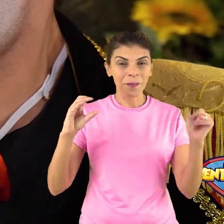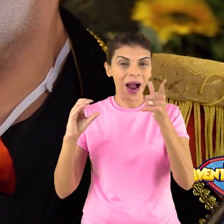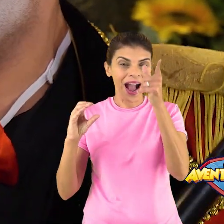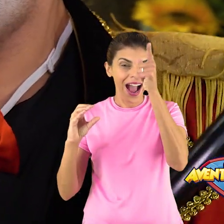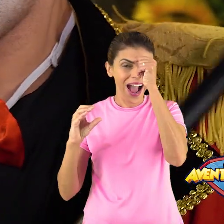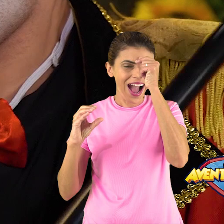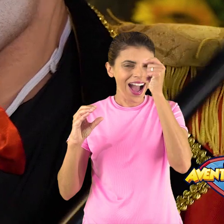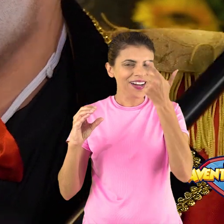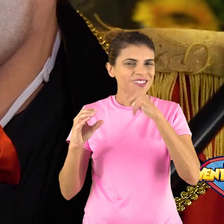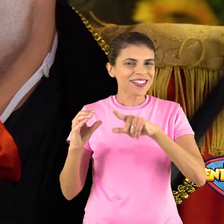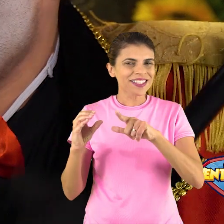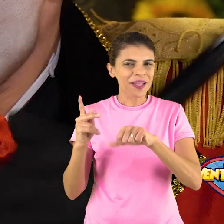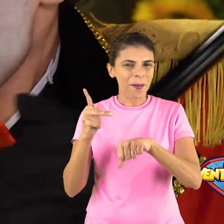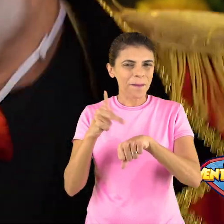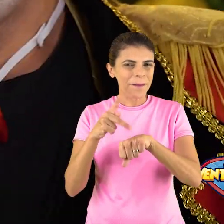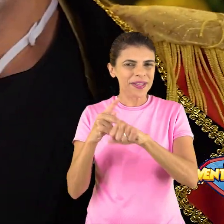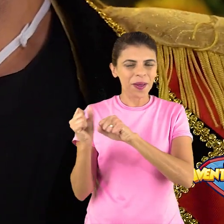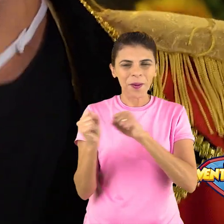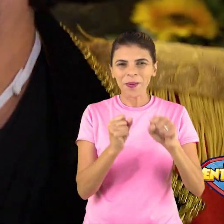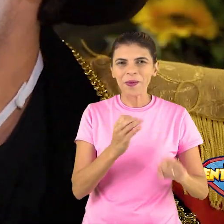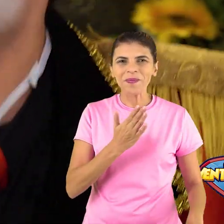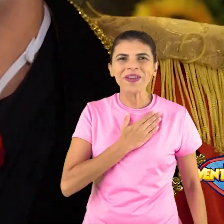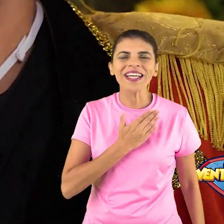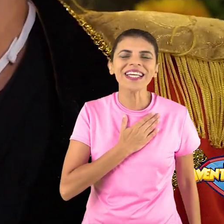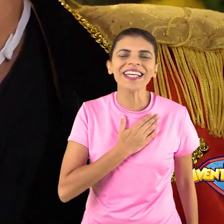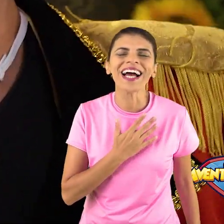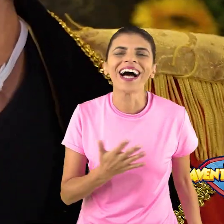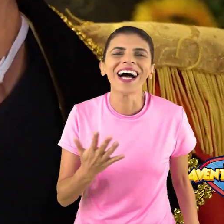Finalmente a pedra do poder vai ser minha!